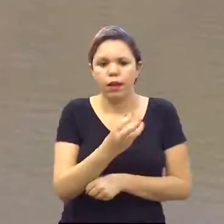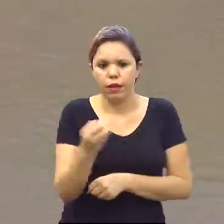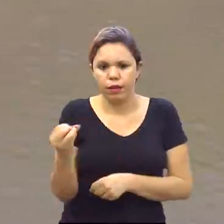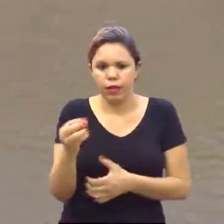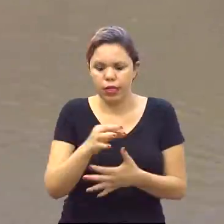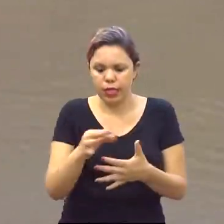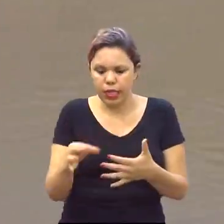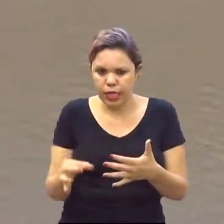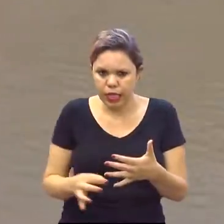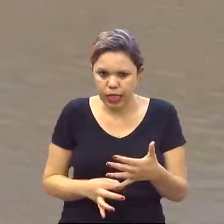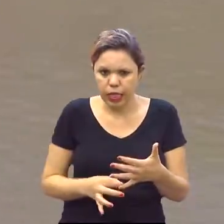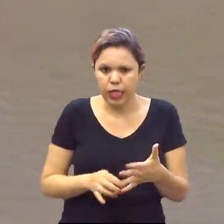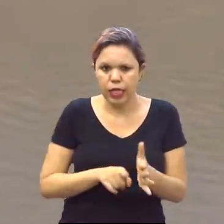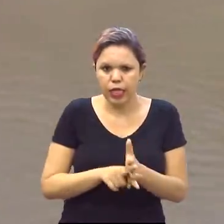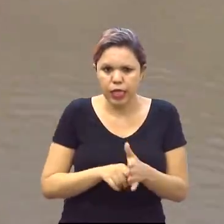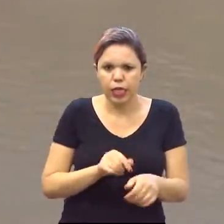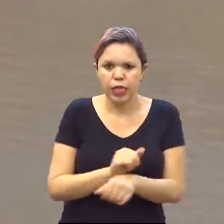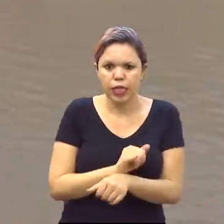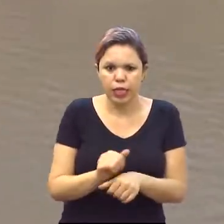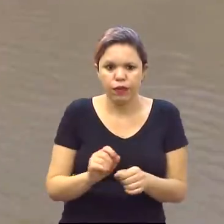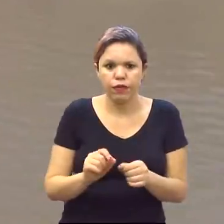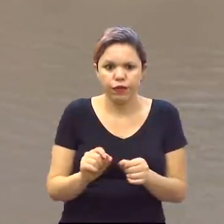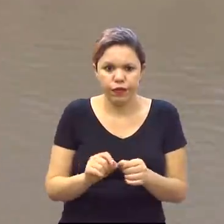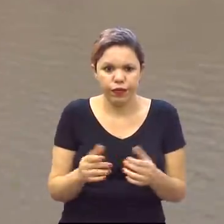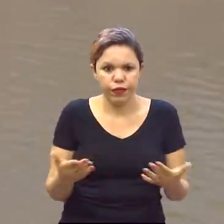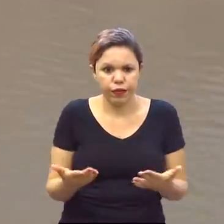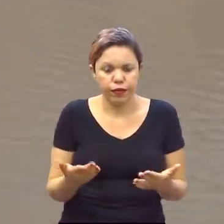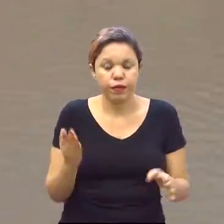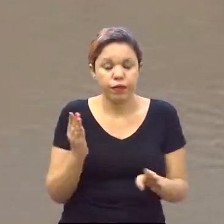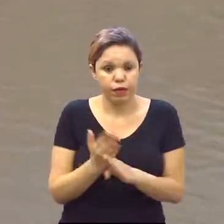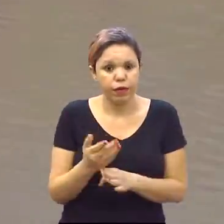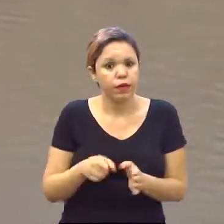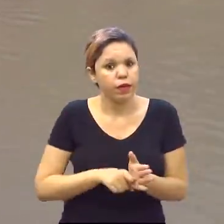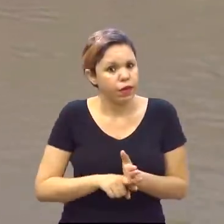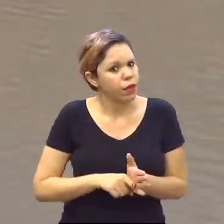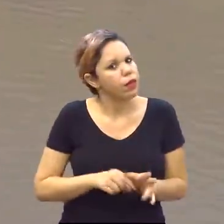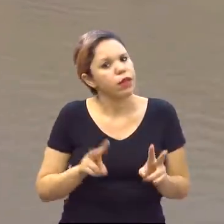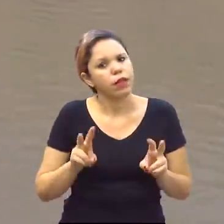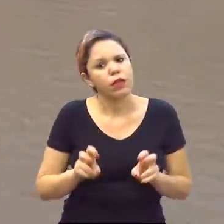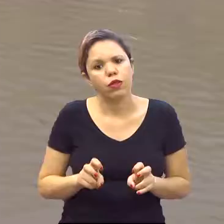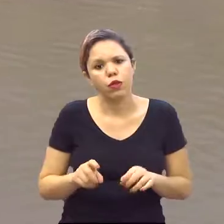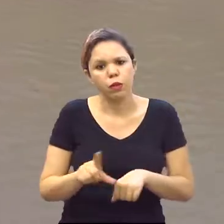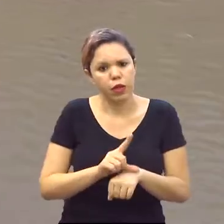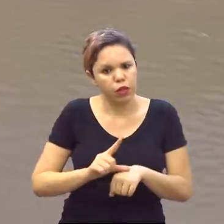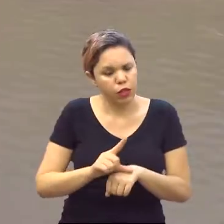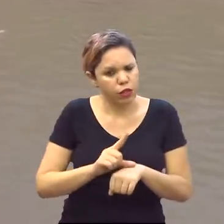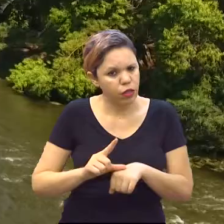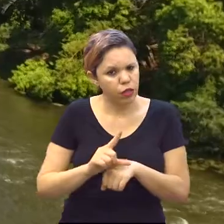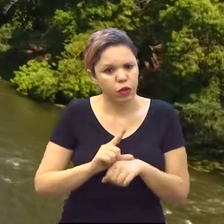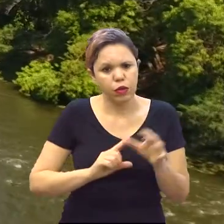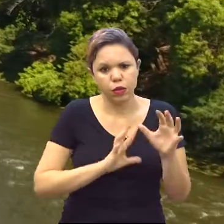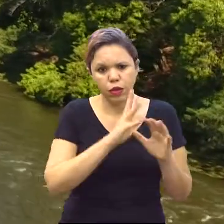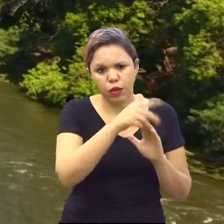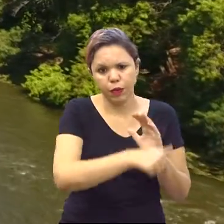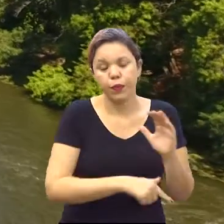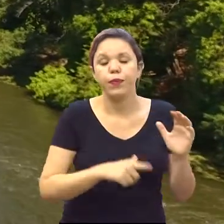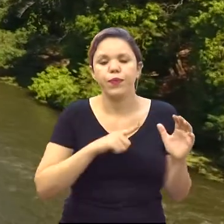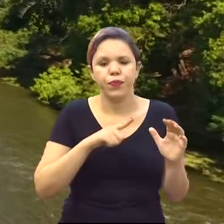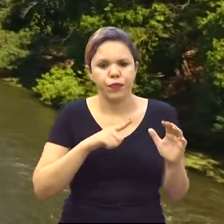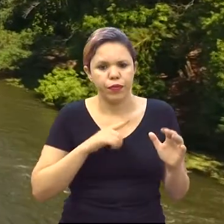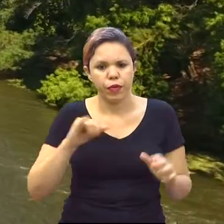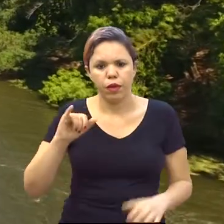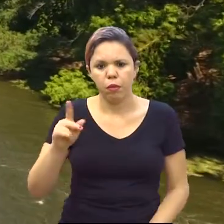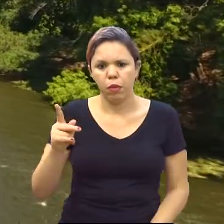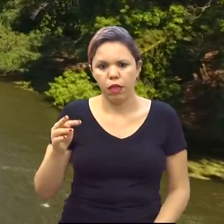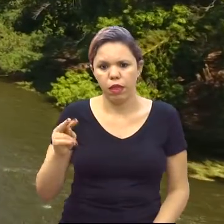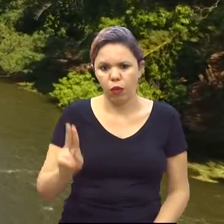metas, e um outro estudo que nós fizemos agora, que foi uma pesquisa sobre as legislações ambientais que existem,